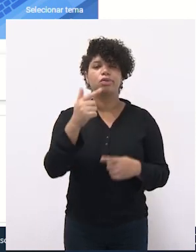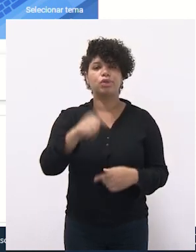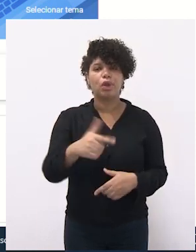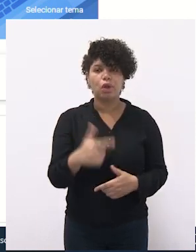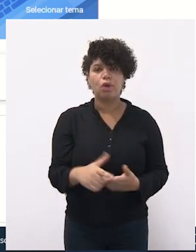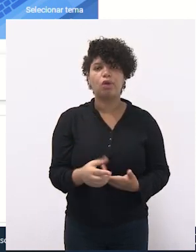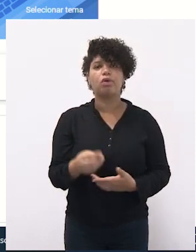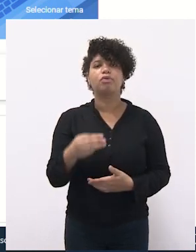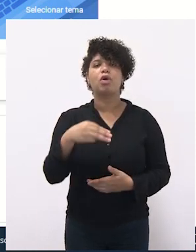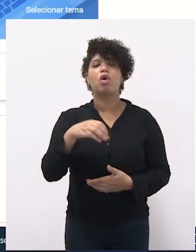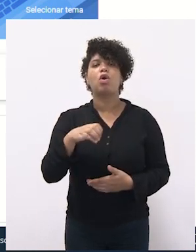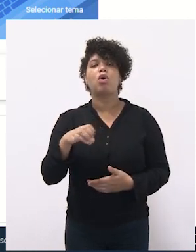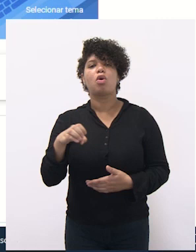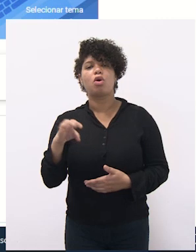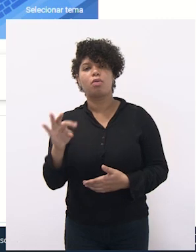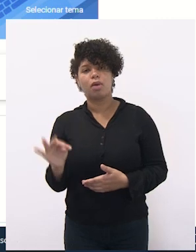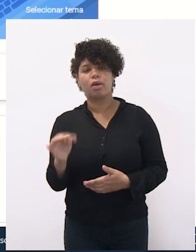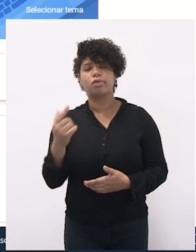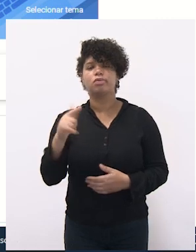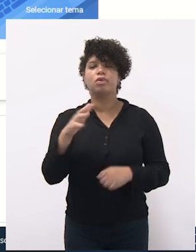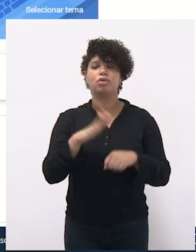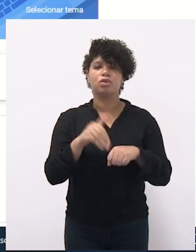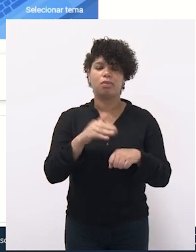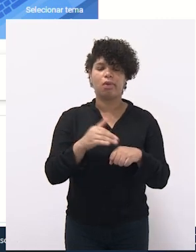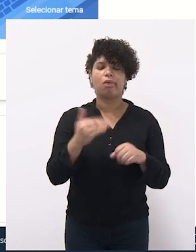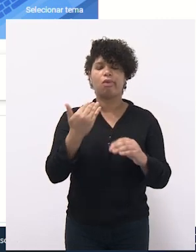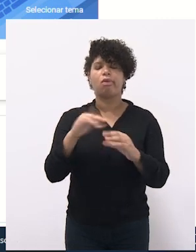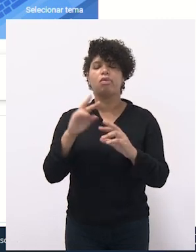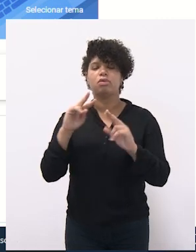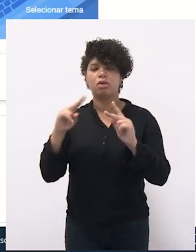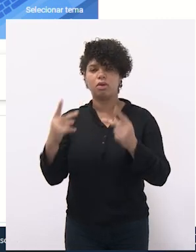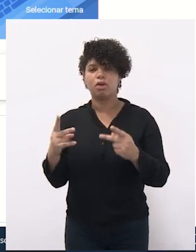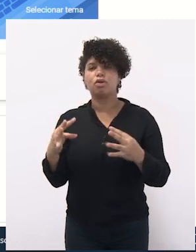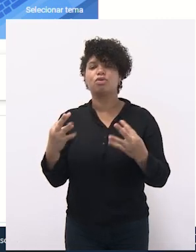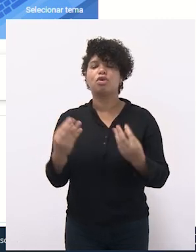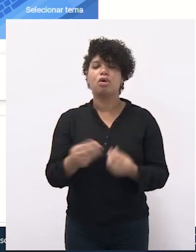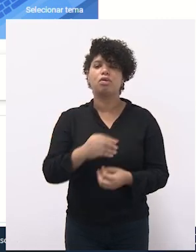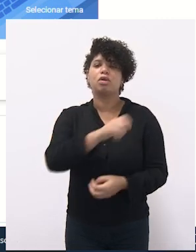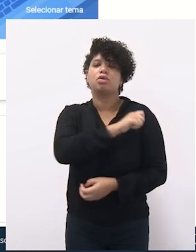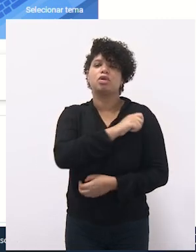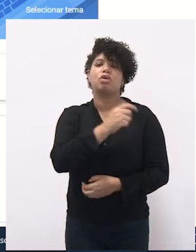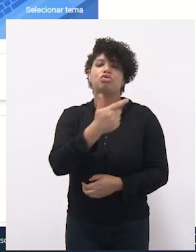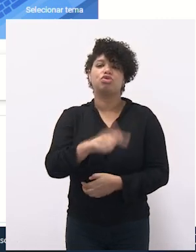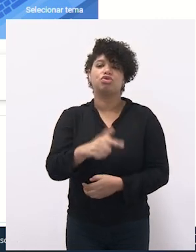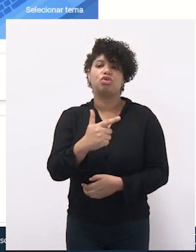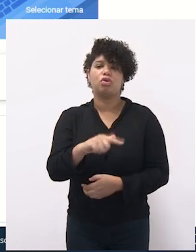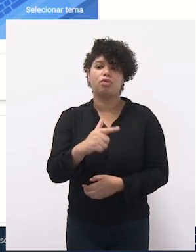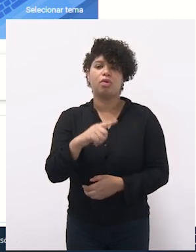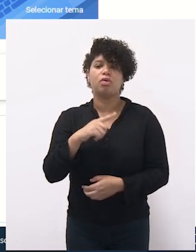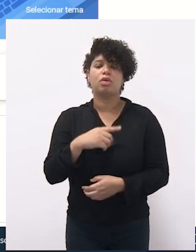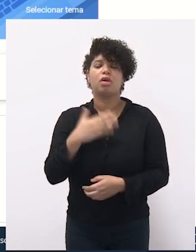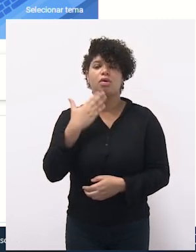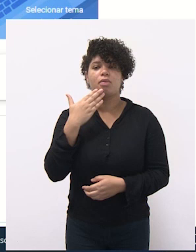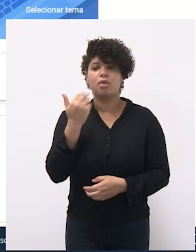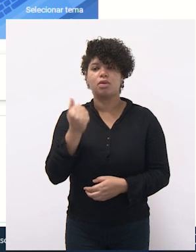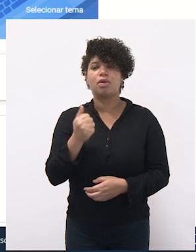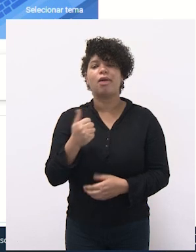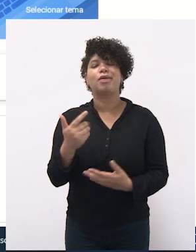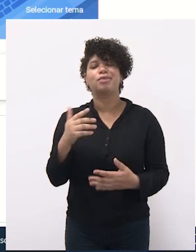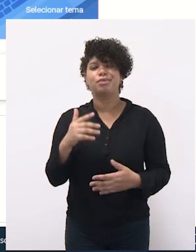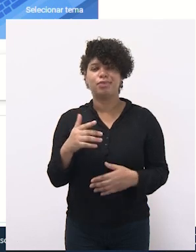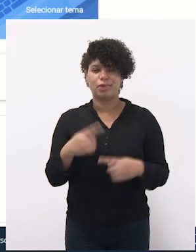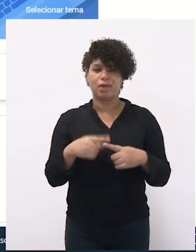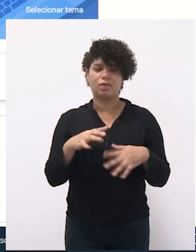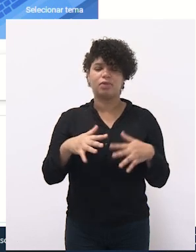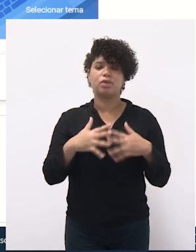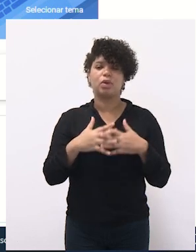abrir uma nova chamada, enviar o link para os alunos, né? Todas as aulas a gente troca de link, aí fica complicado para os alunos, né? Ô, Às